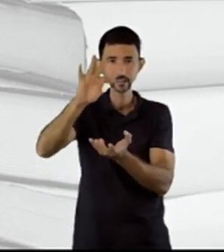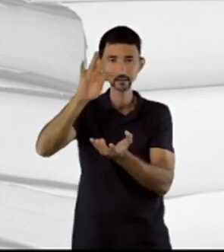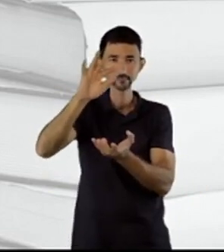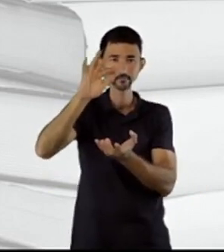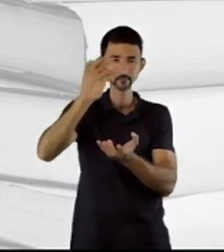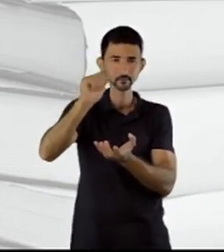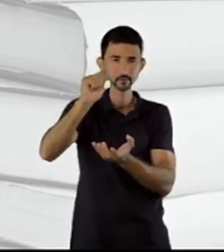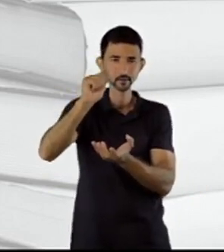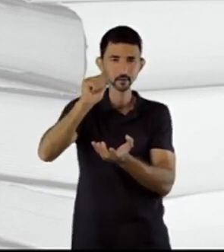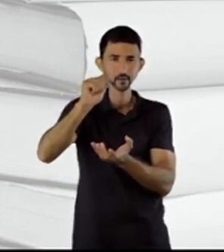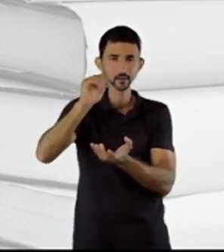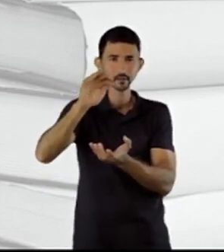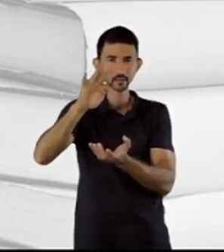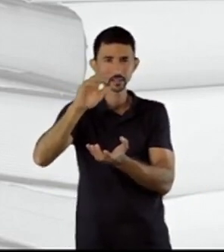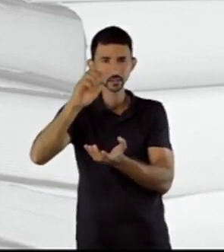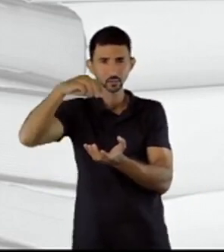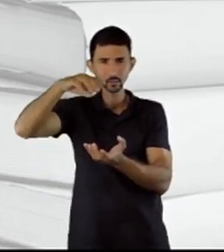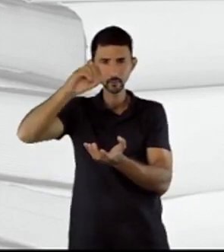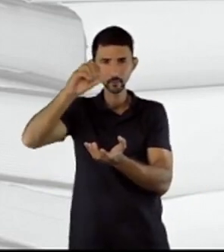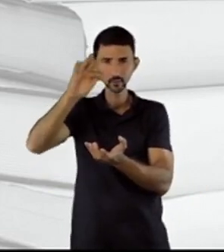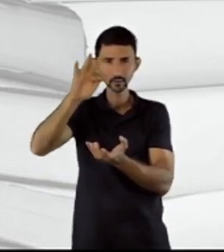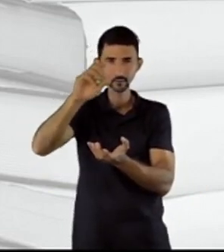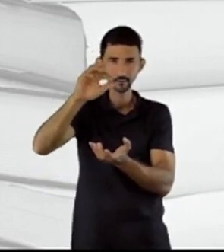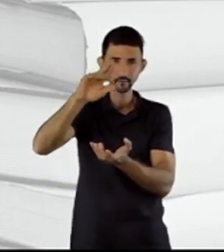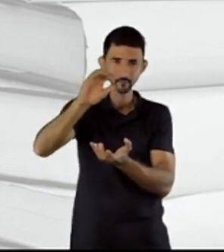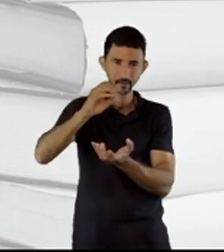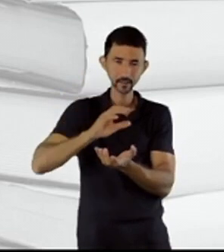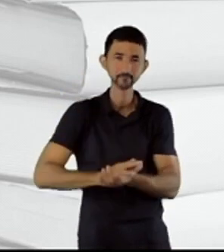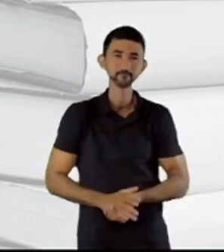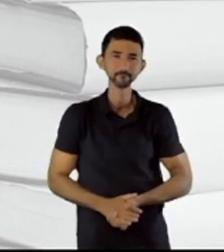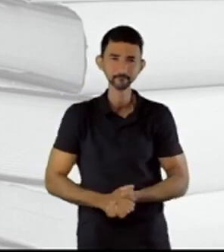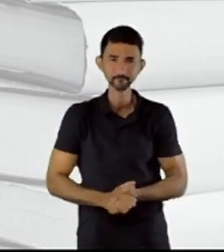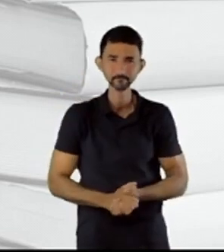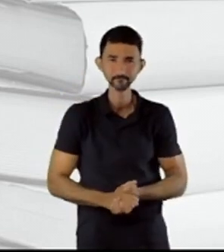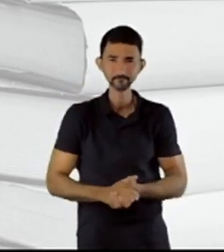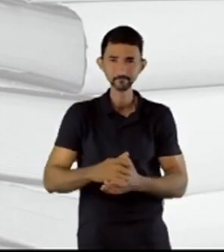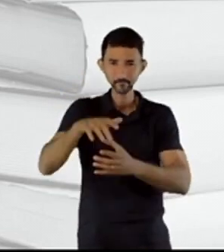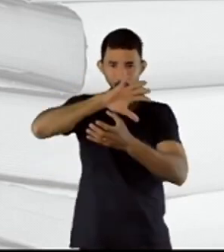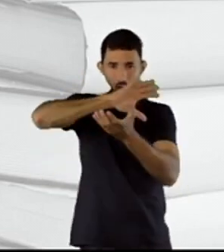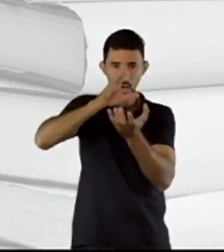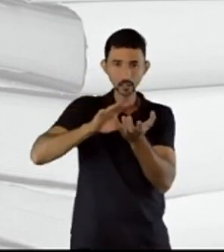vai ser a camada de ar relacionada ao